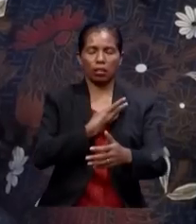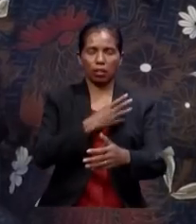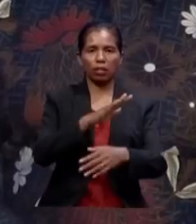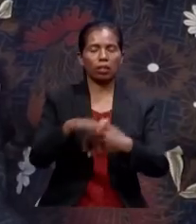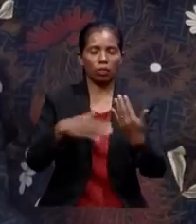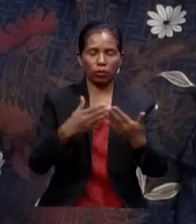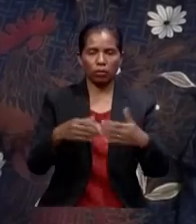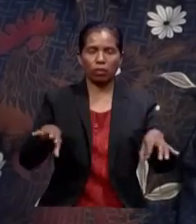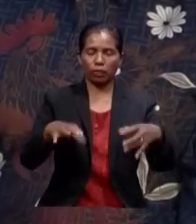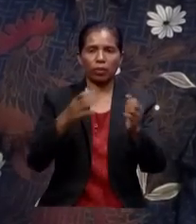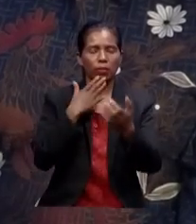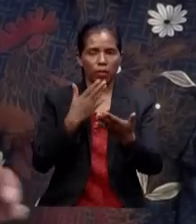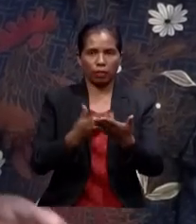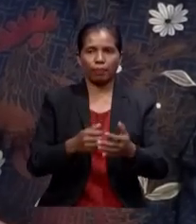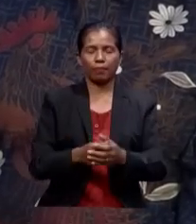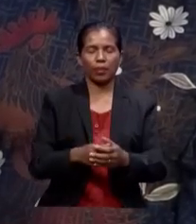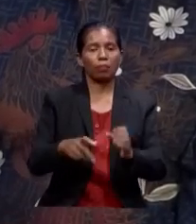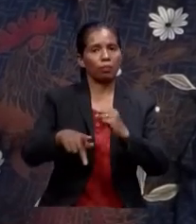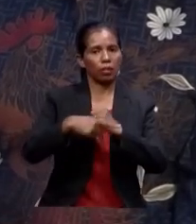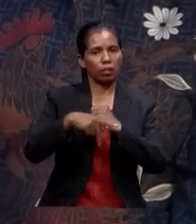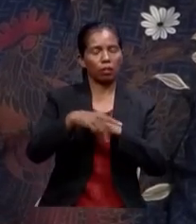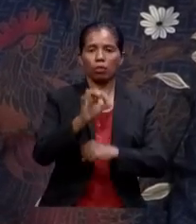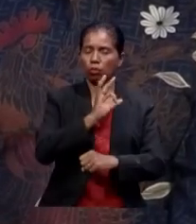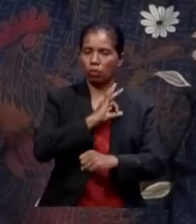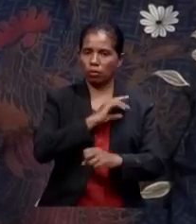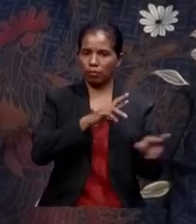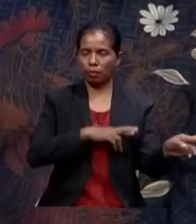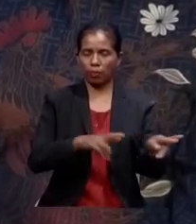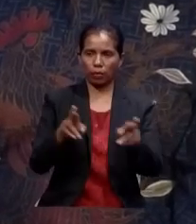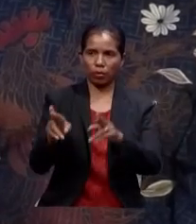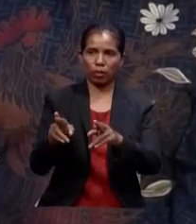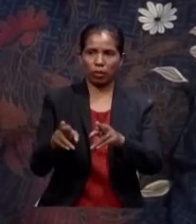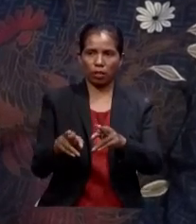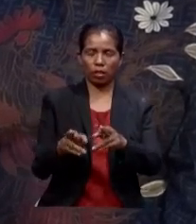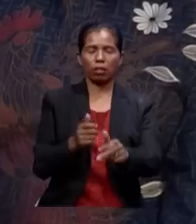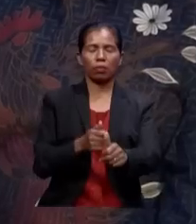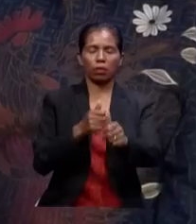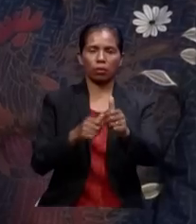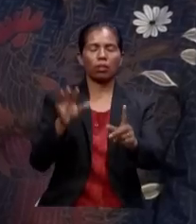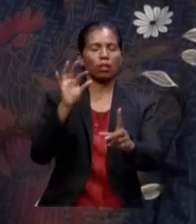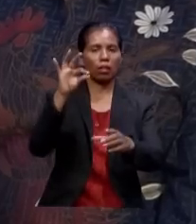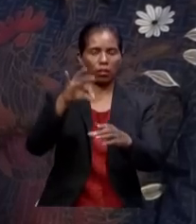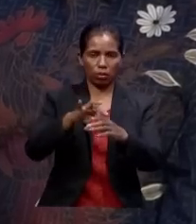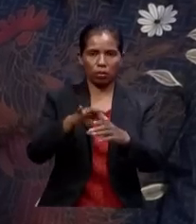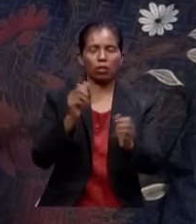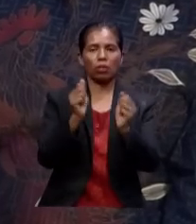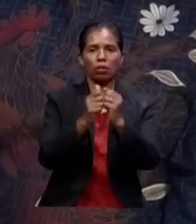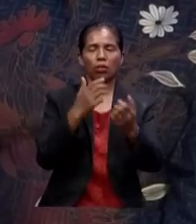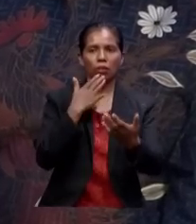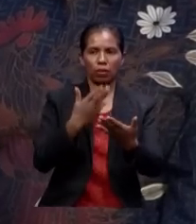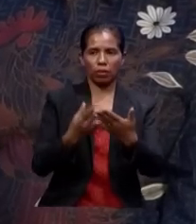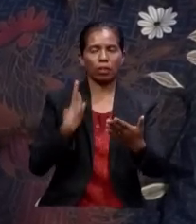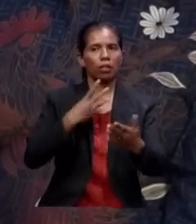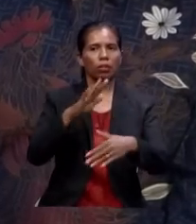kliuta kuntu pronto ona para tu bele tuir lisan ida ne hodiek ita